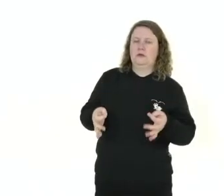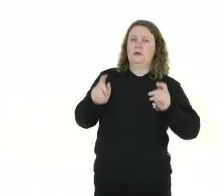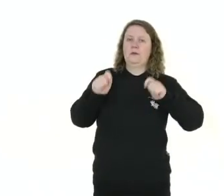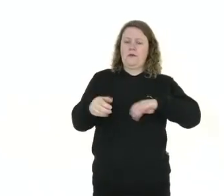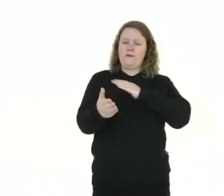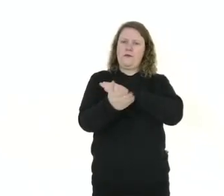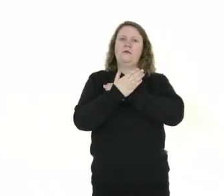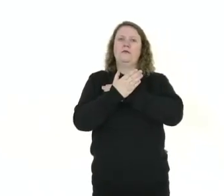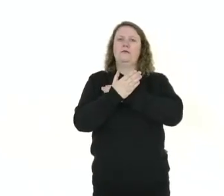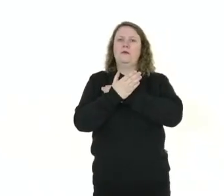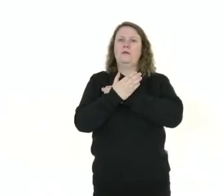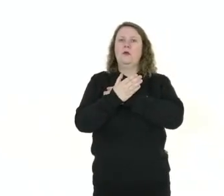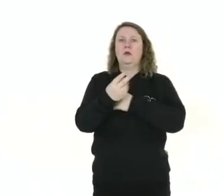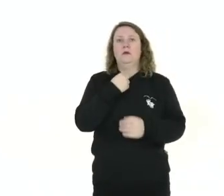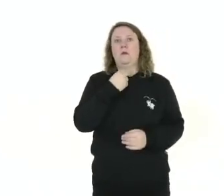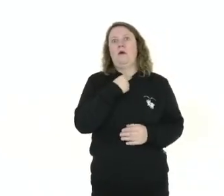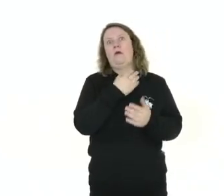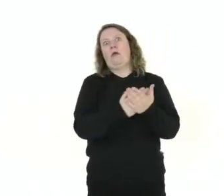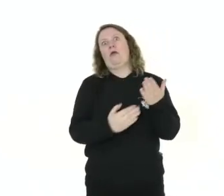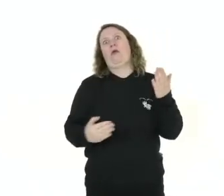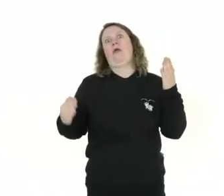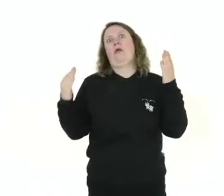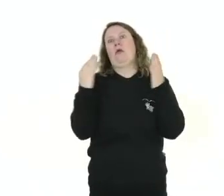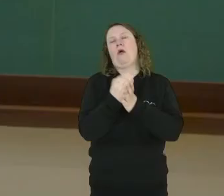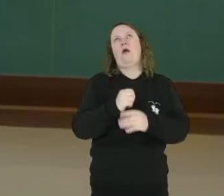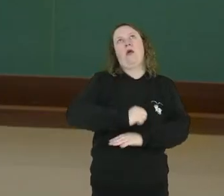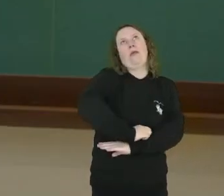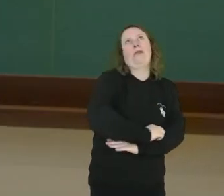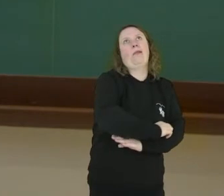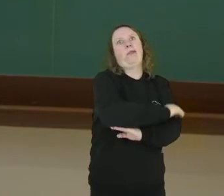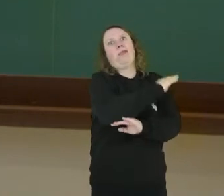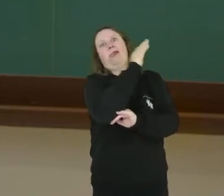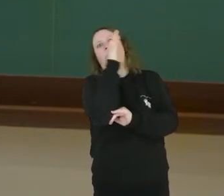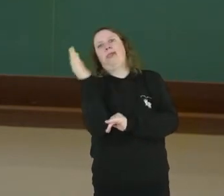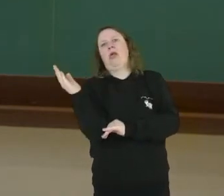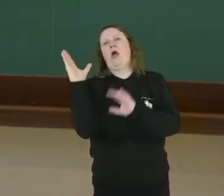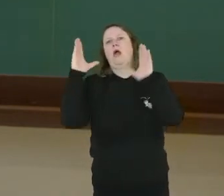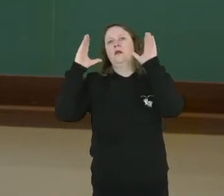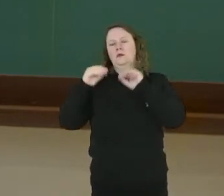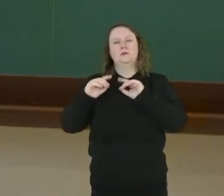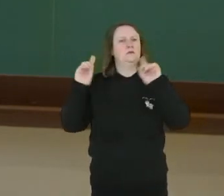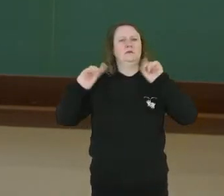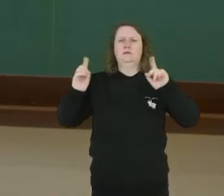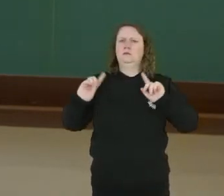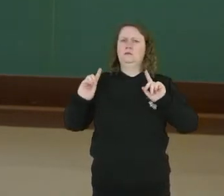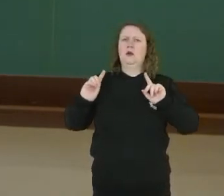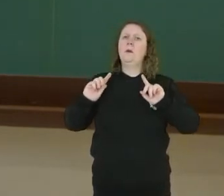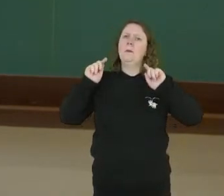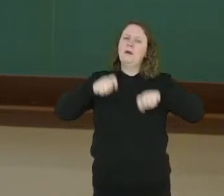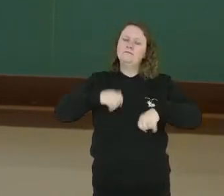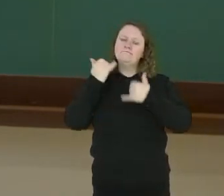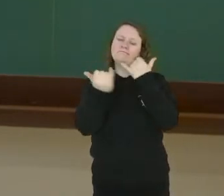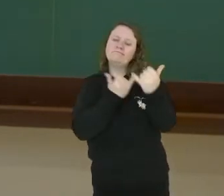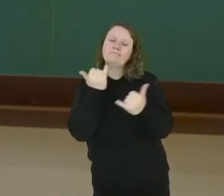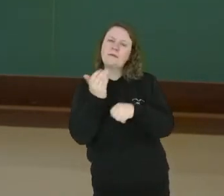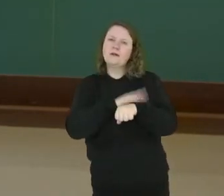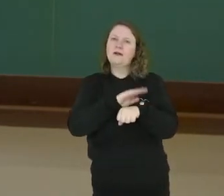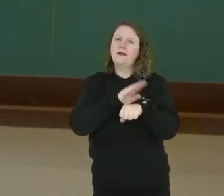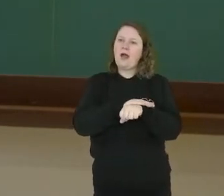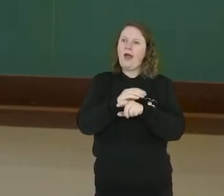muito. O que não pode exagerar. Você não pode ficar a tarde inteira na tela. Mas você pode jogar durante um tempo para estimular a